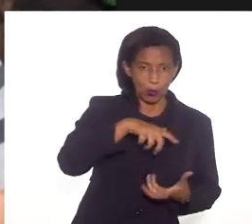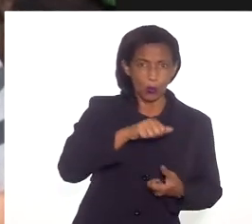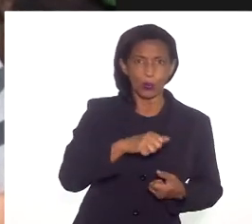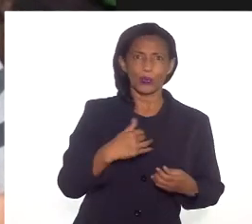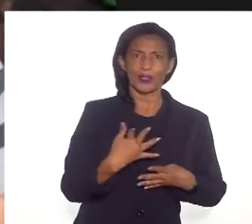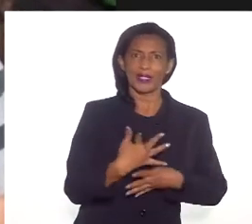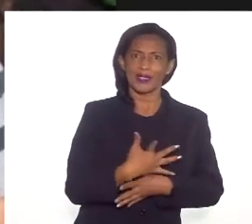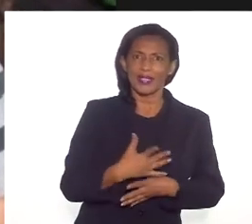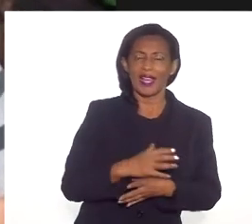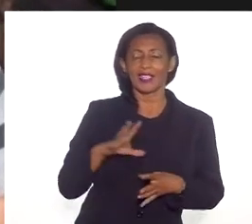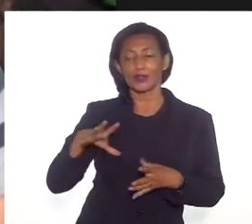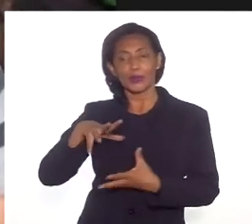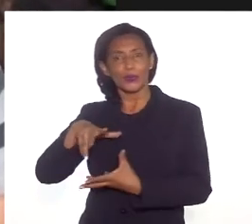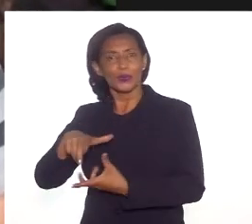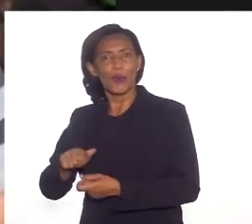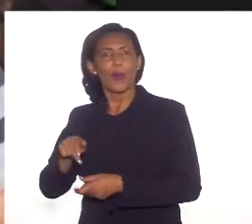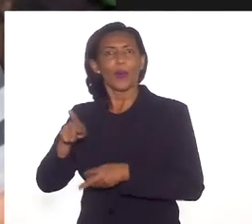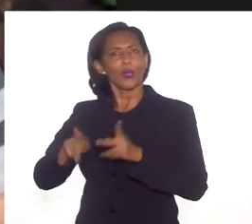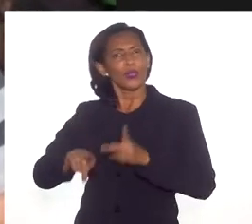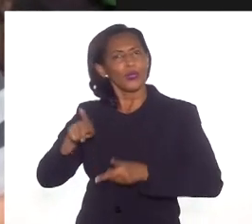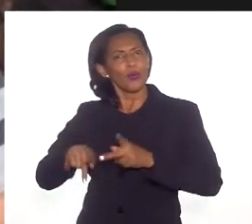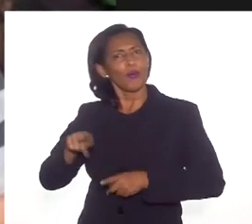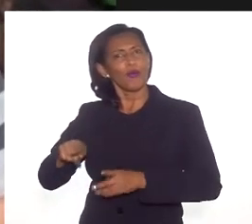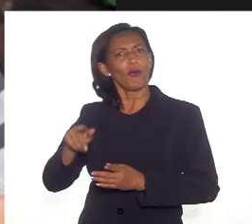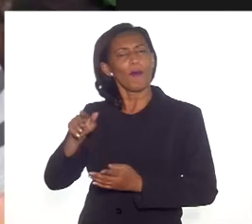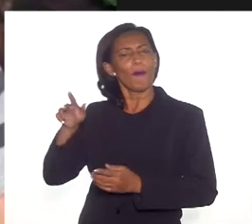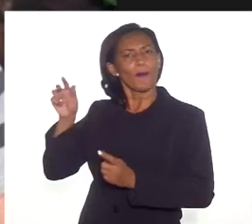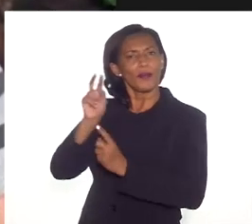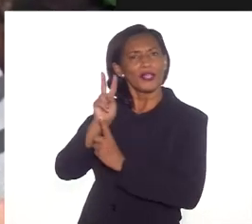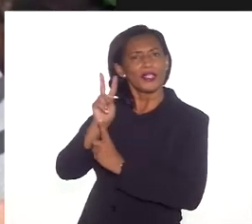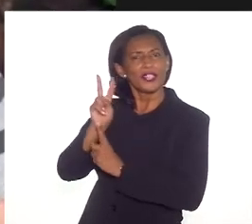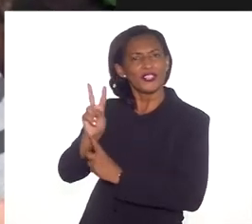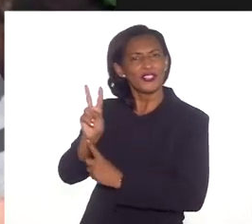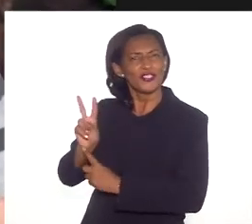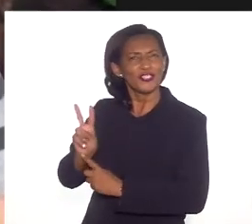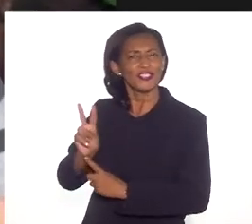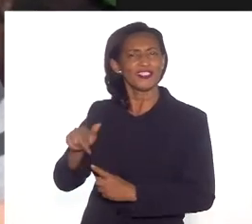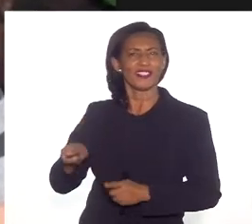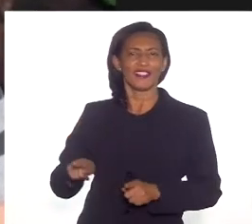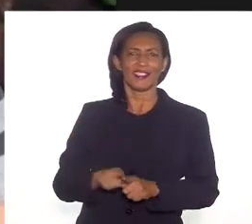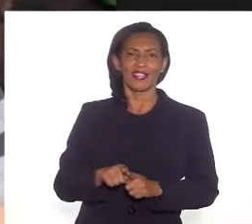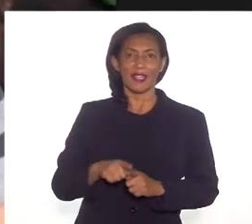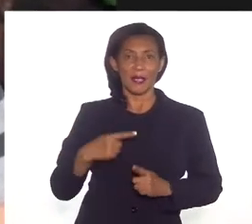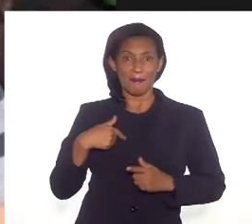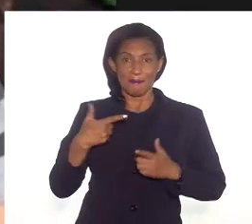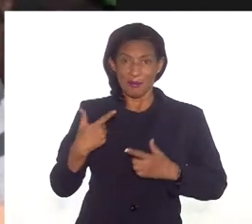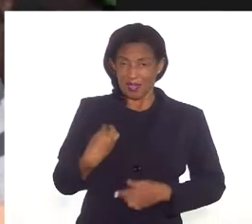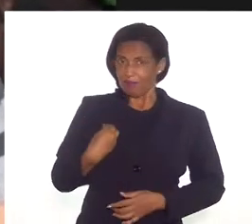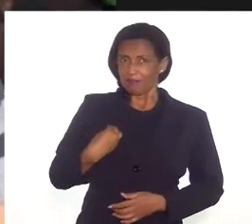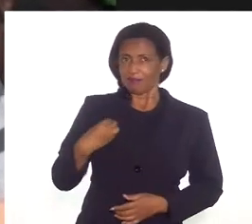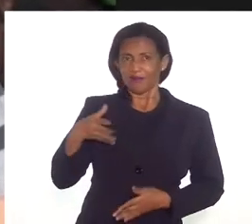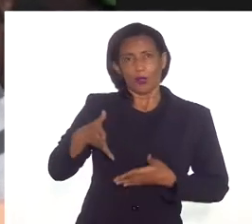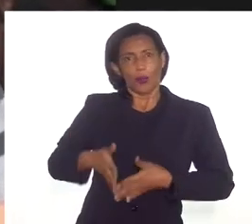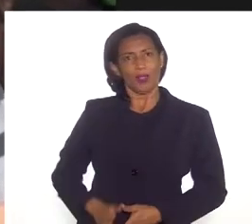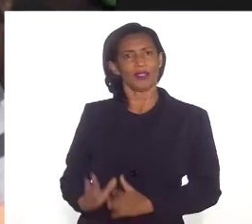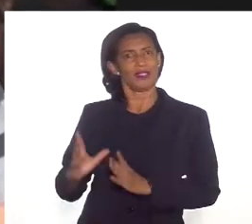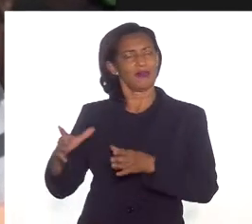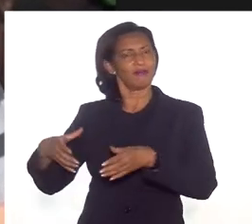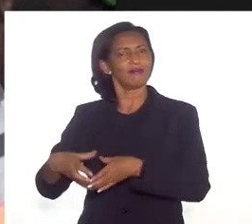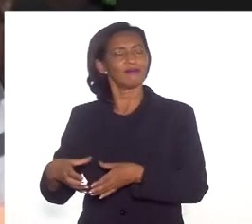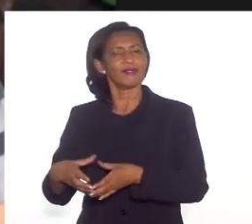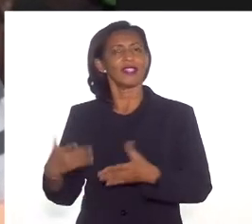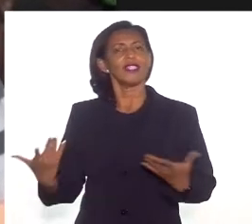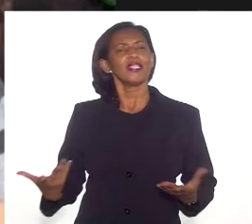da cidade quanto o universo do povo Munduruku, que é o meu povo de origem.